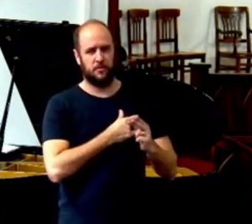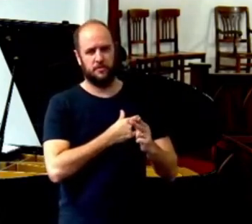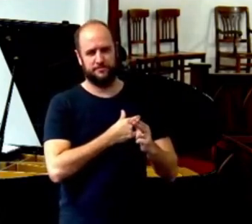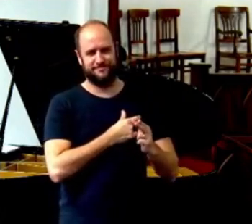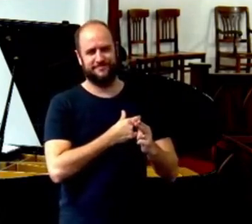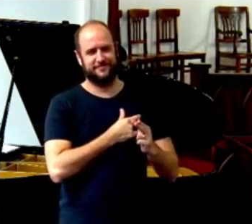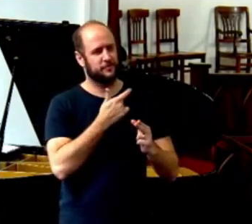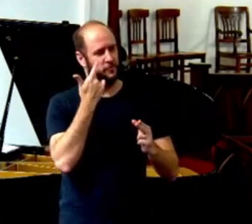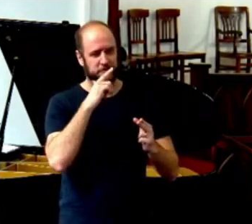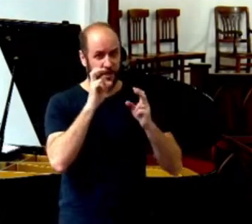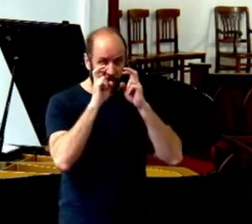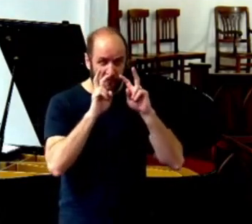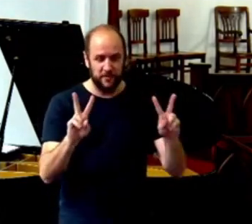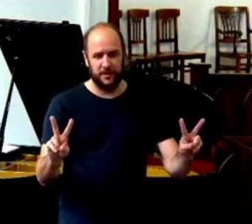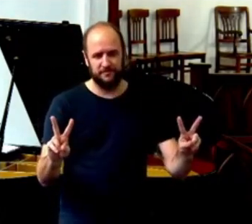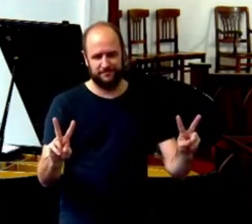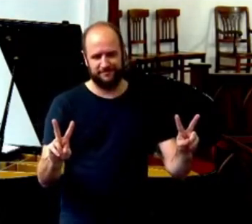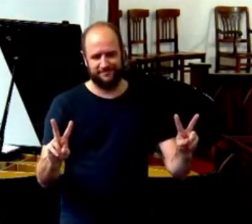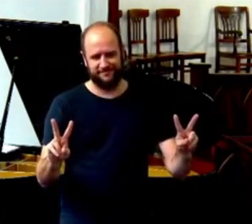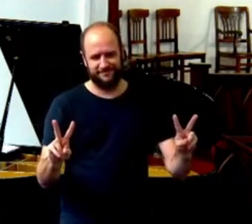você não está conseguindo enxergar.